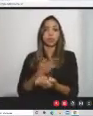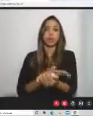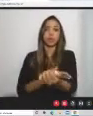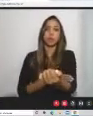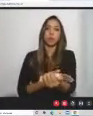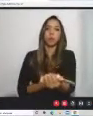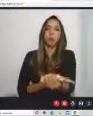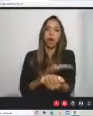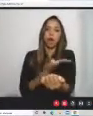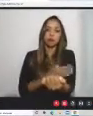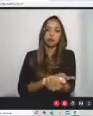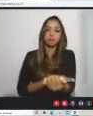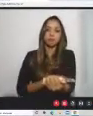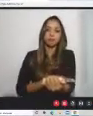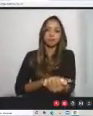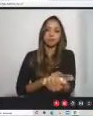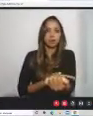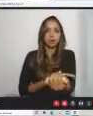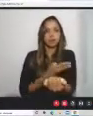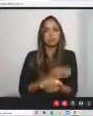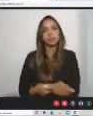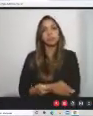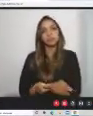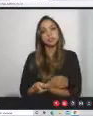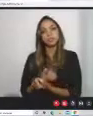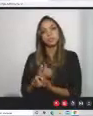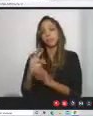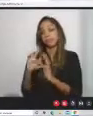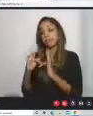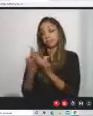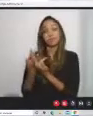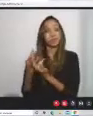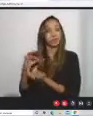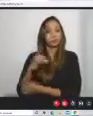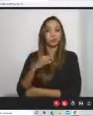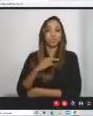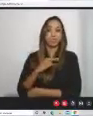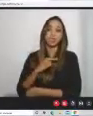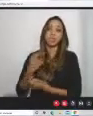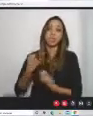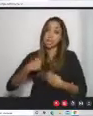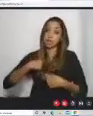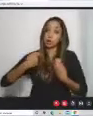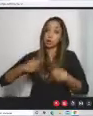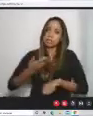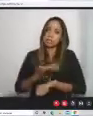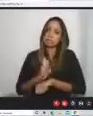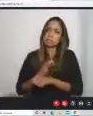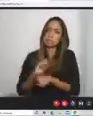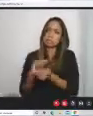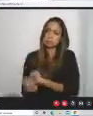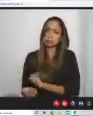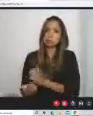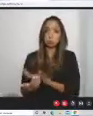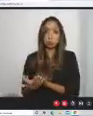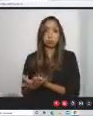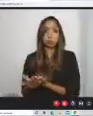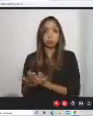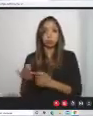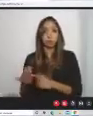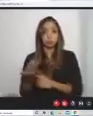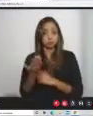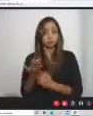hipertensão. Infelizmente, herdei isso. E eu tenho que praticar esporte para poder controlar a pressão. Mas o que eu gosto mesmo de praticar é o surf. E aqui em Parnamirim,